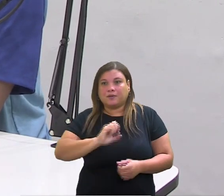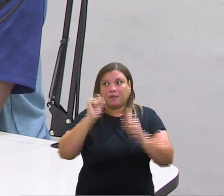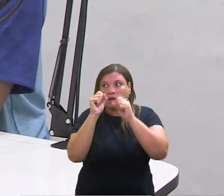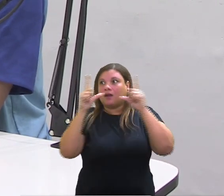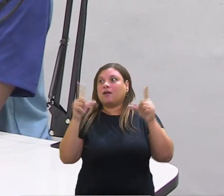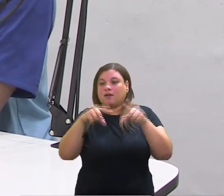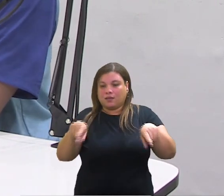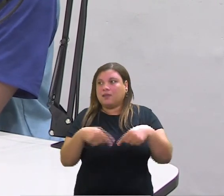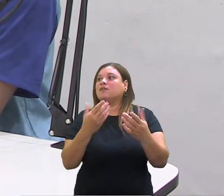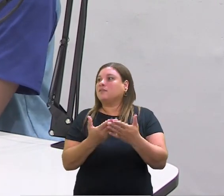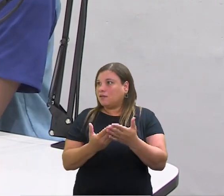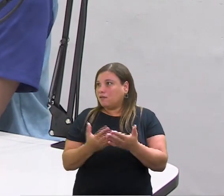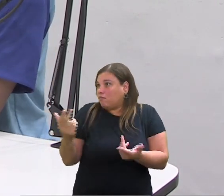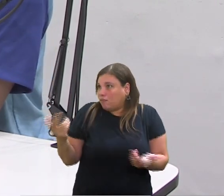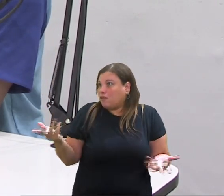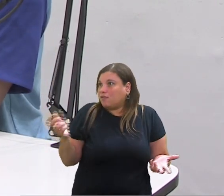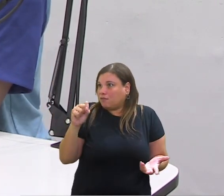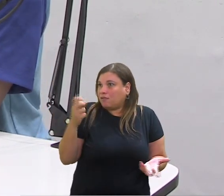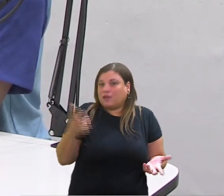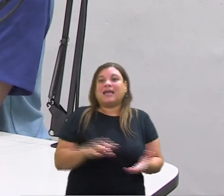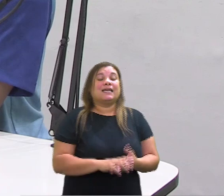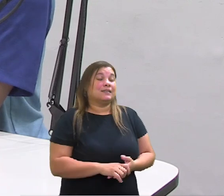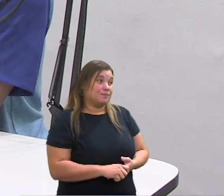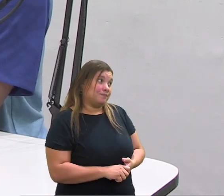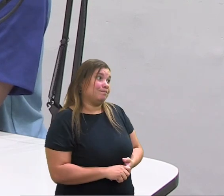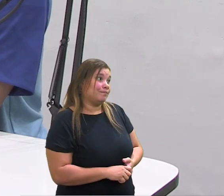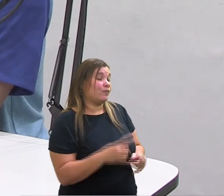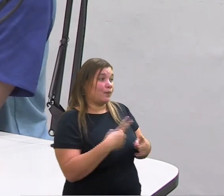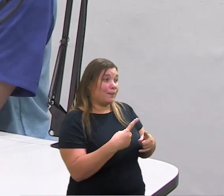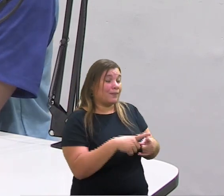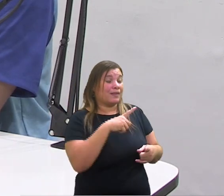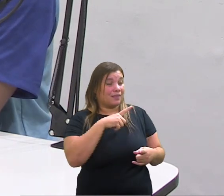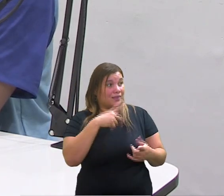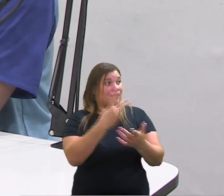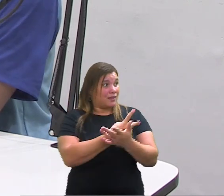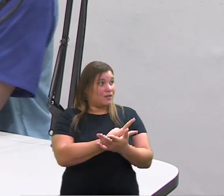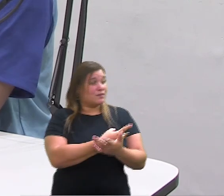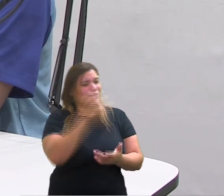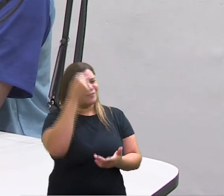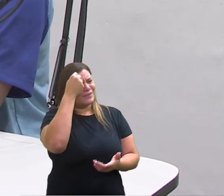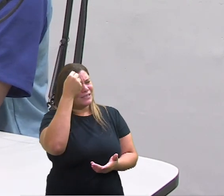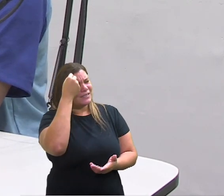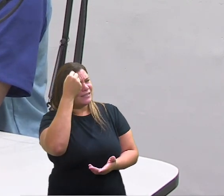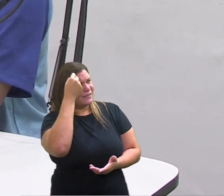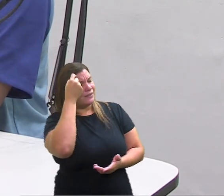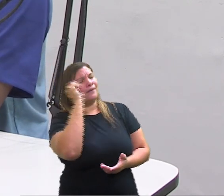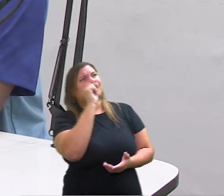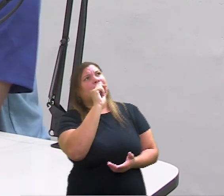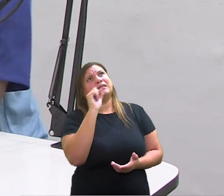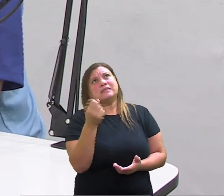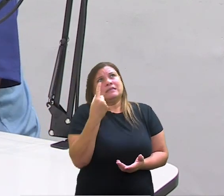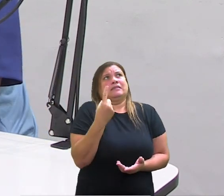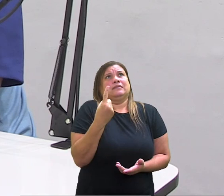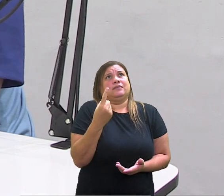e, assim, reflete que não é estranho você pensar nisso. A